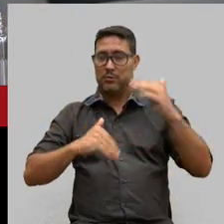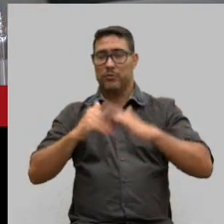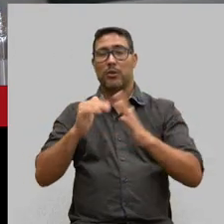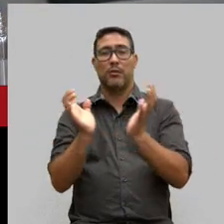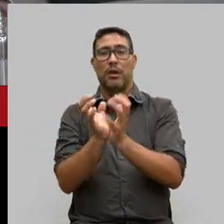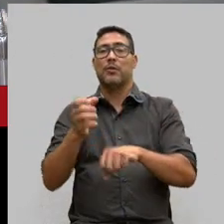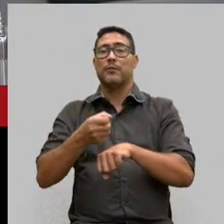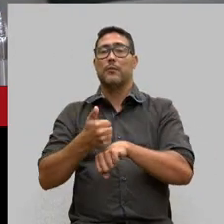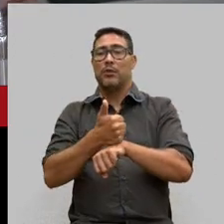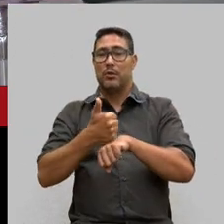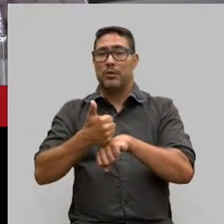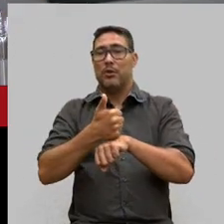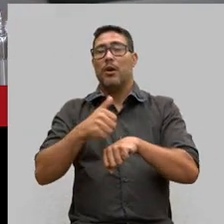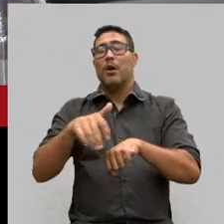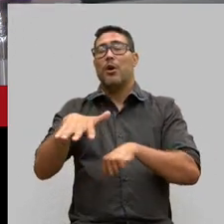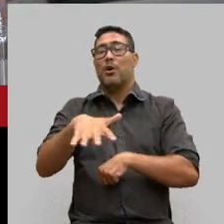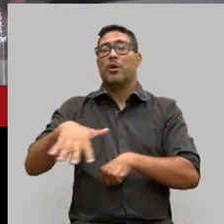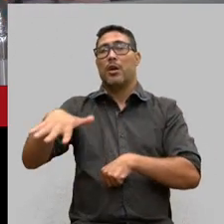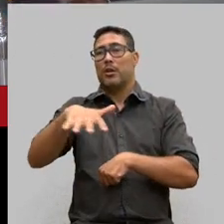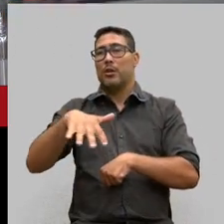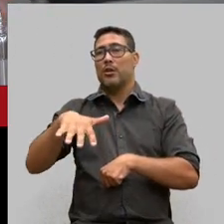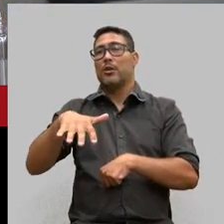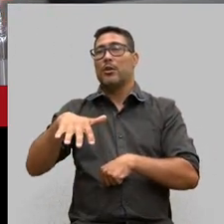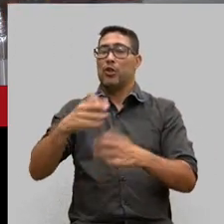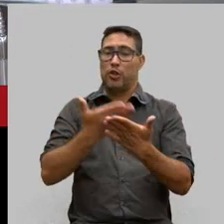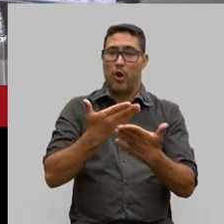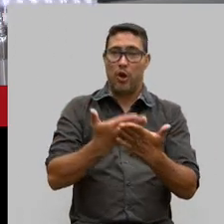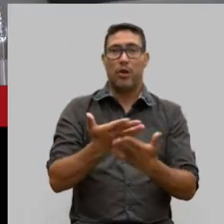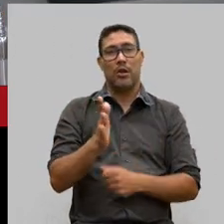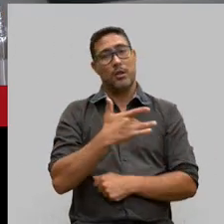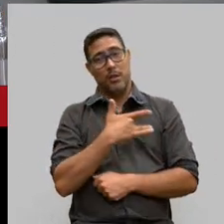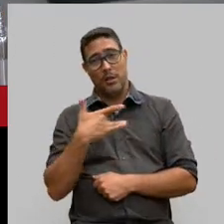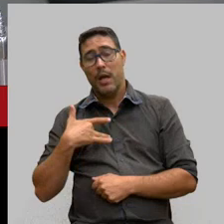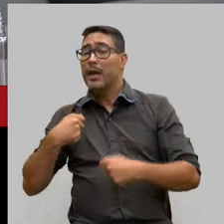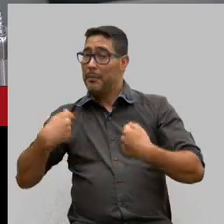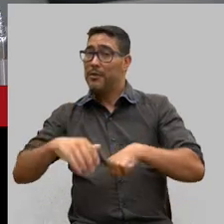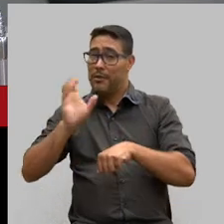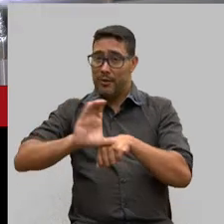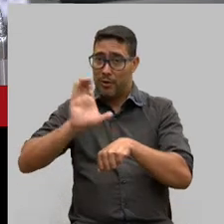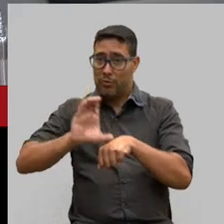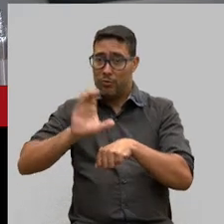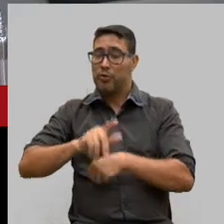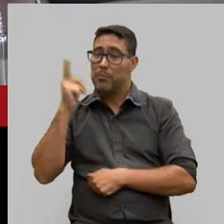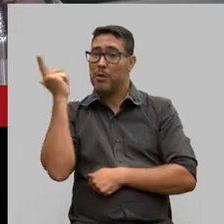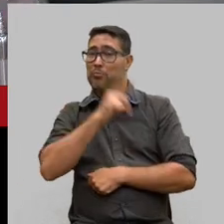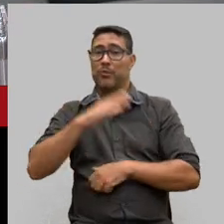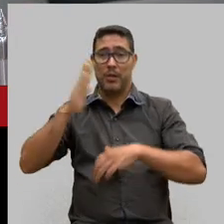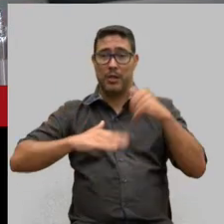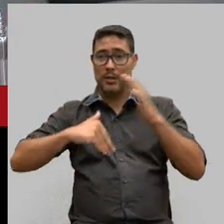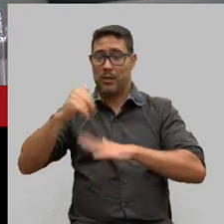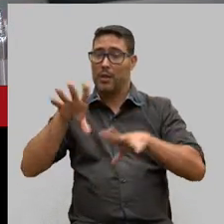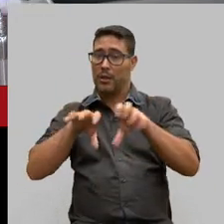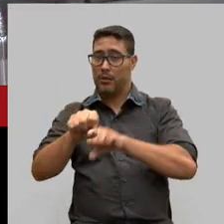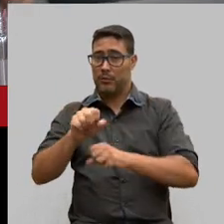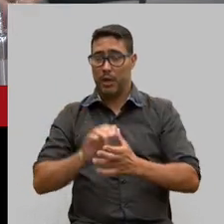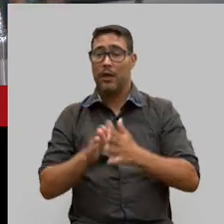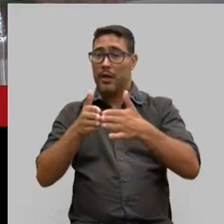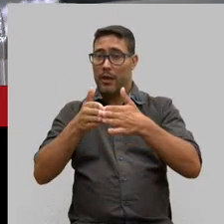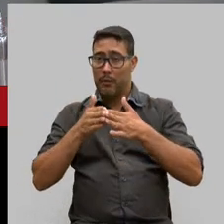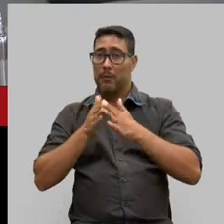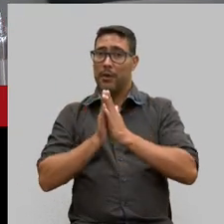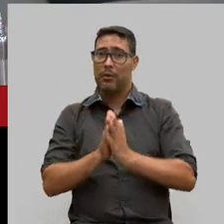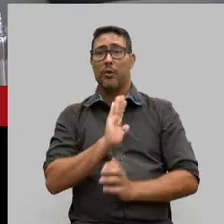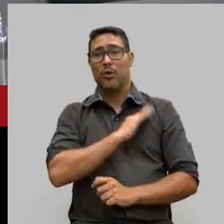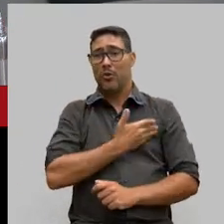Saúde precisam de cursos capac para se capacitarem eu peço o governo